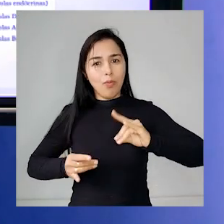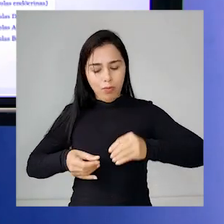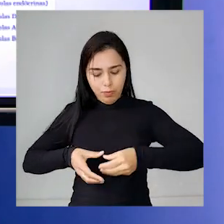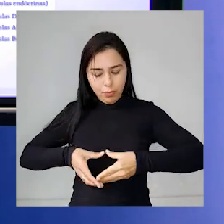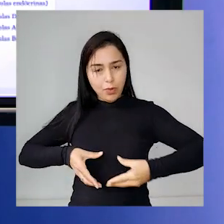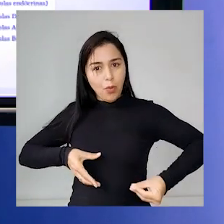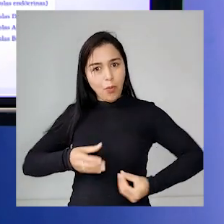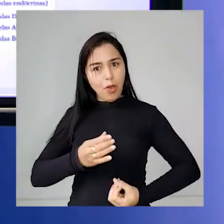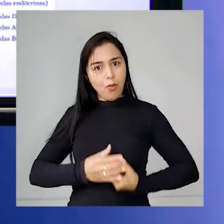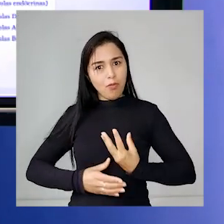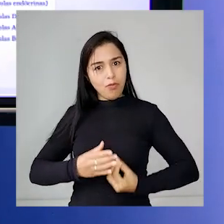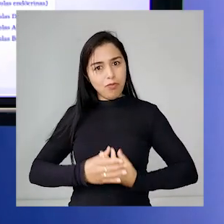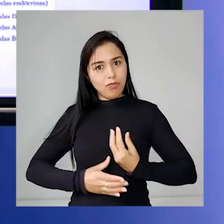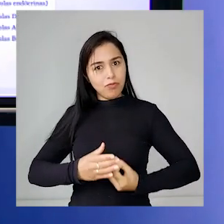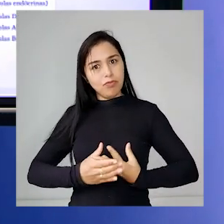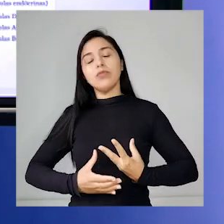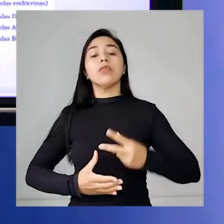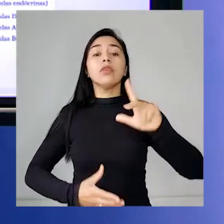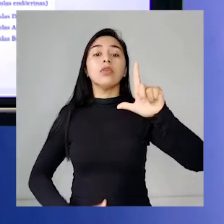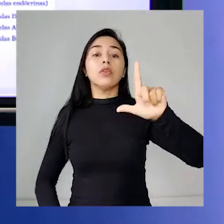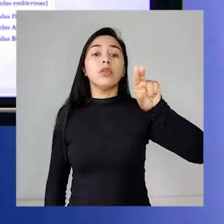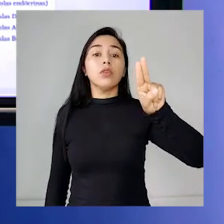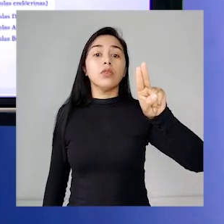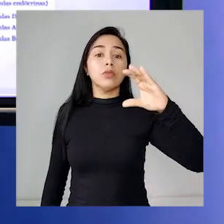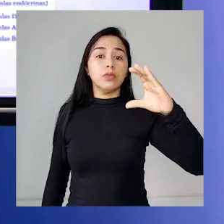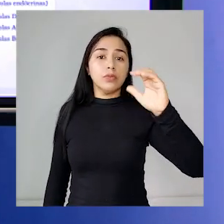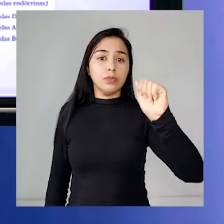glucagon, que vai lá no fígado,